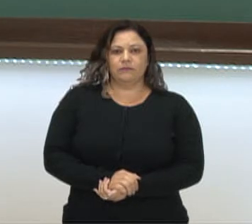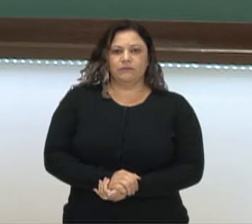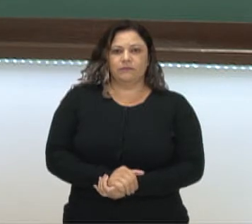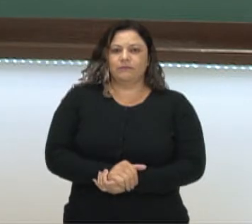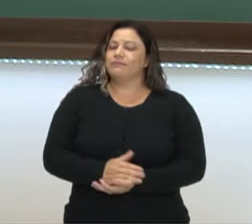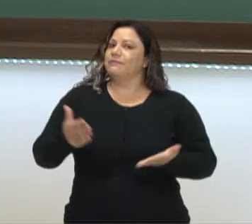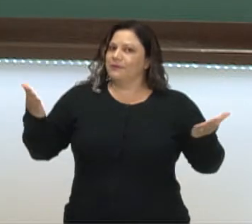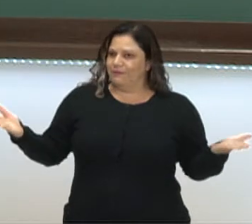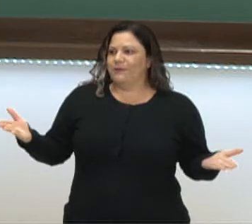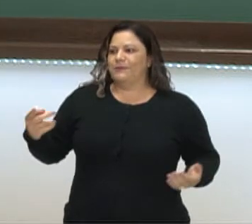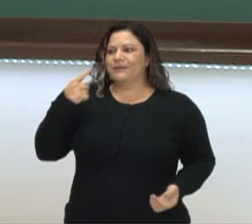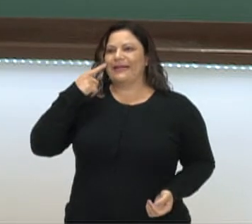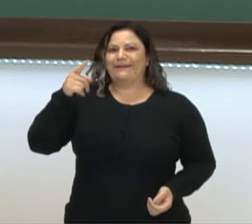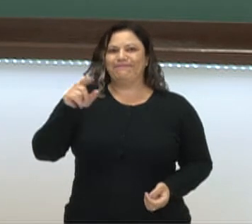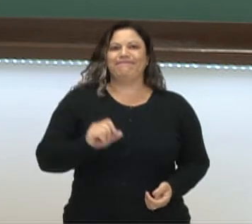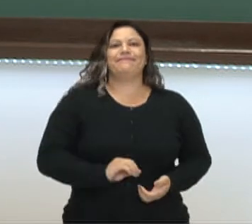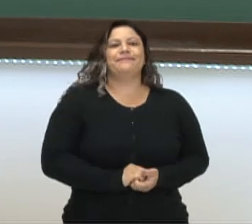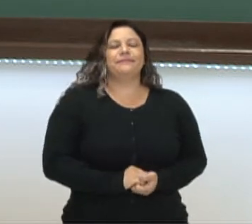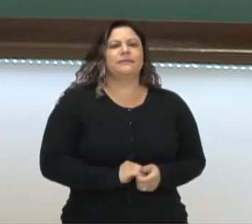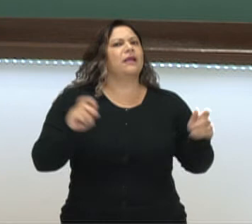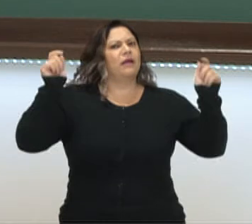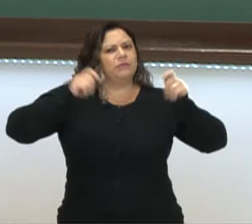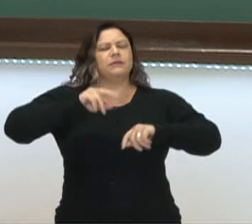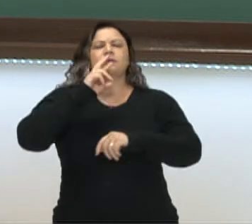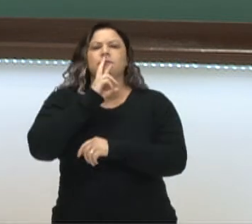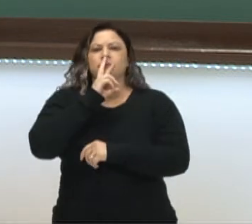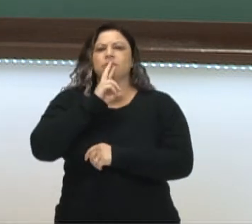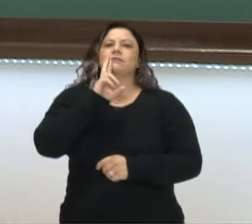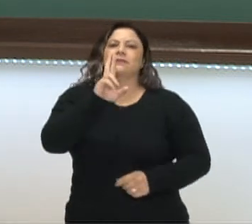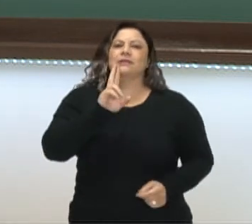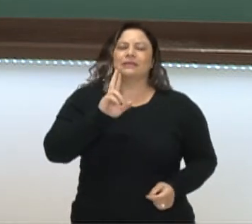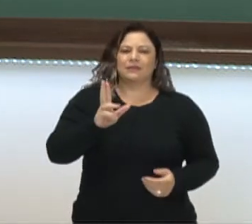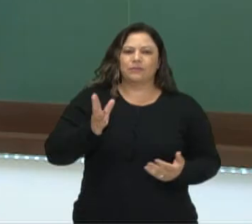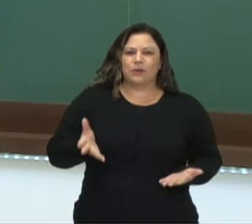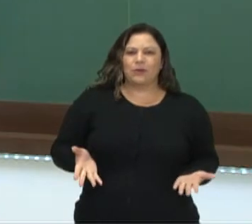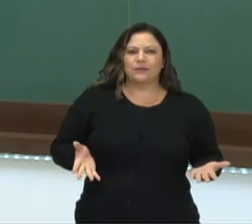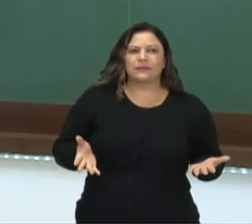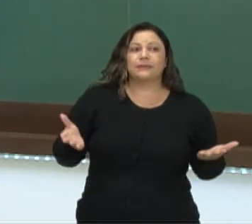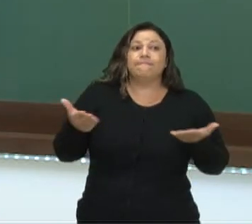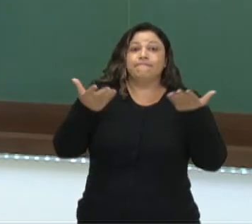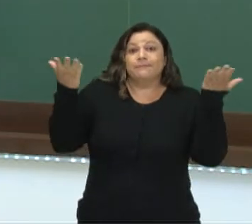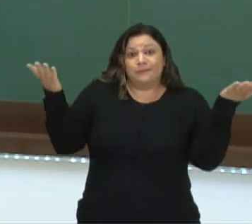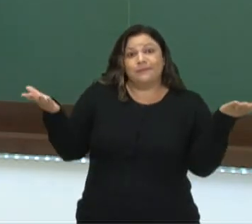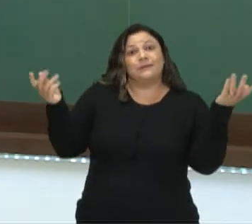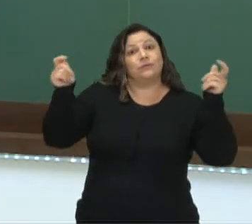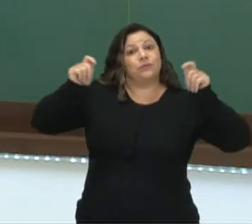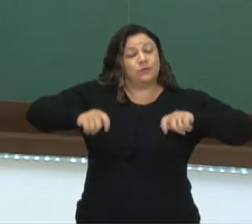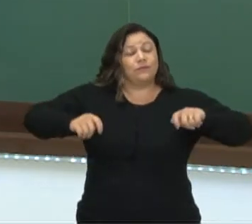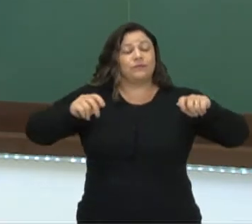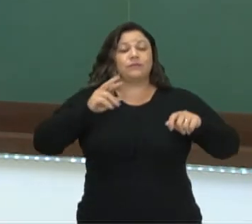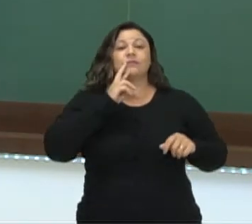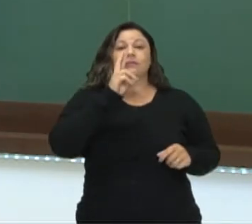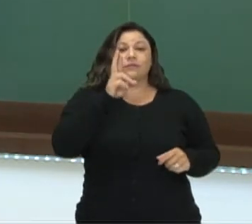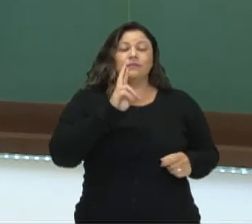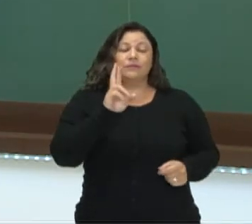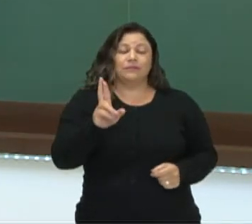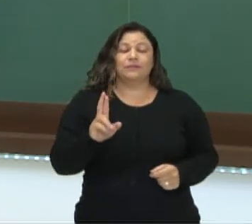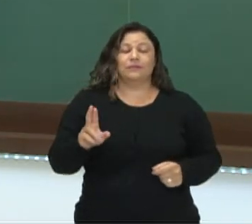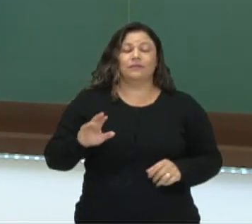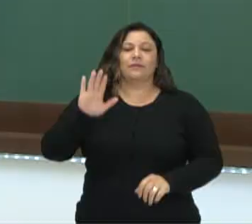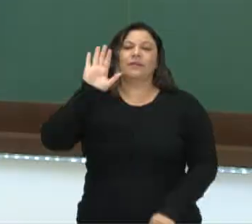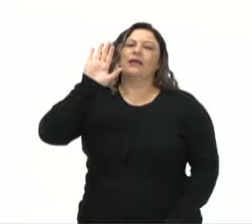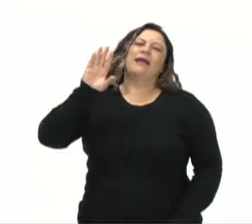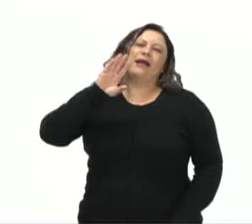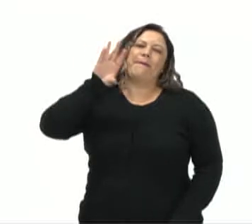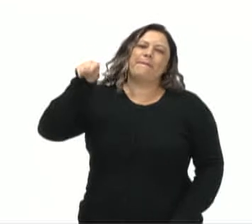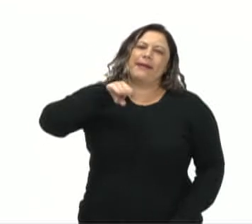Vamos lá, pessoal. Possível resposta aqui, né? Então, ó, possibilidade de resposta.